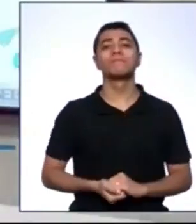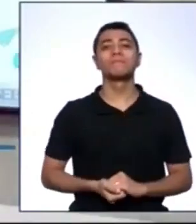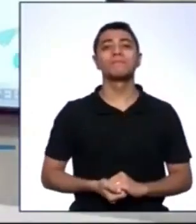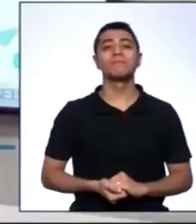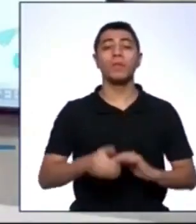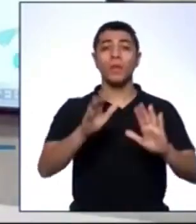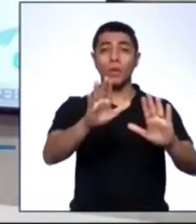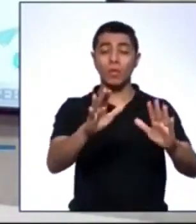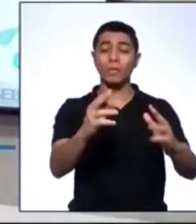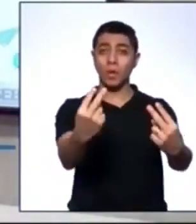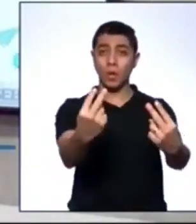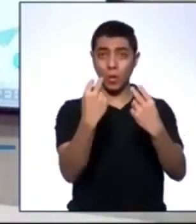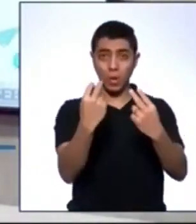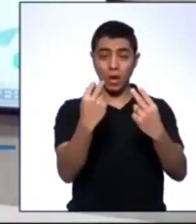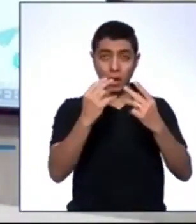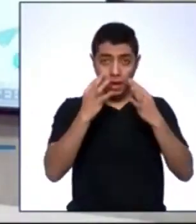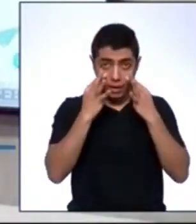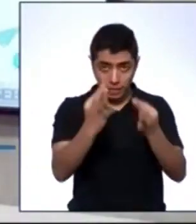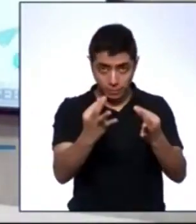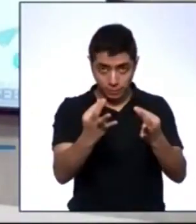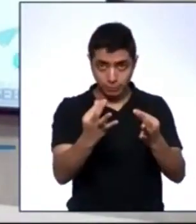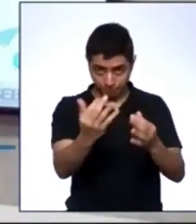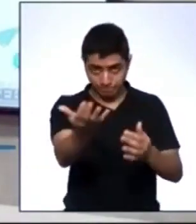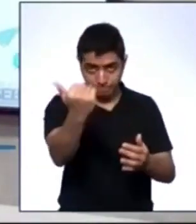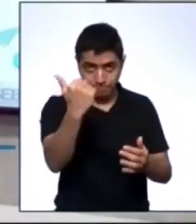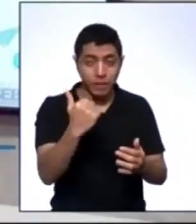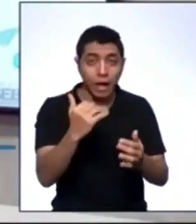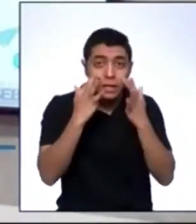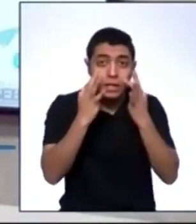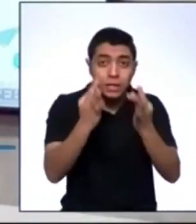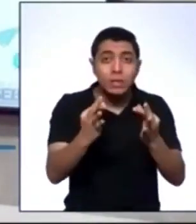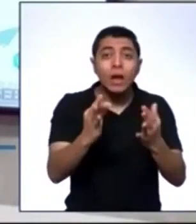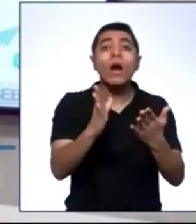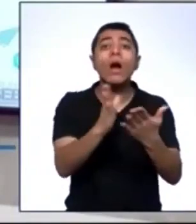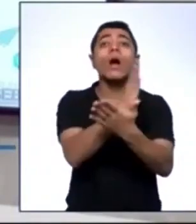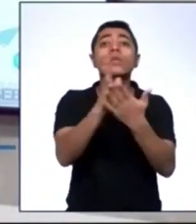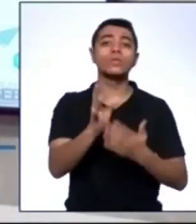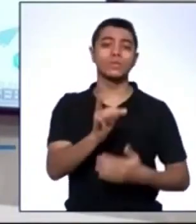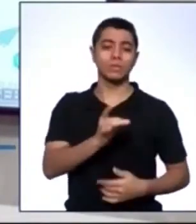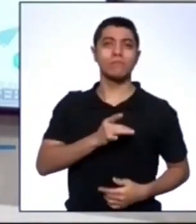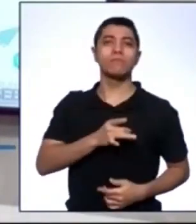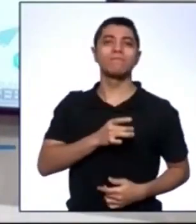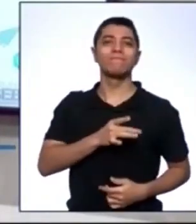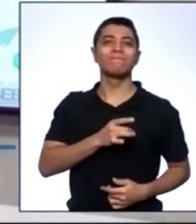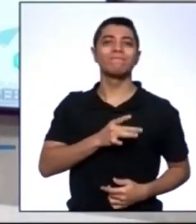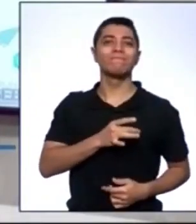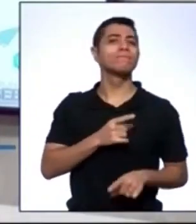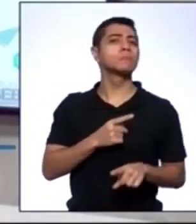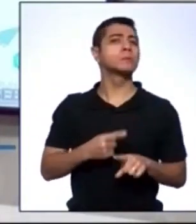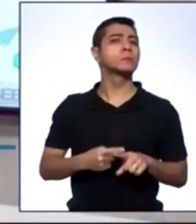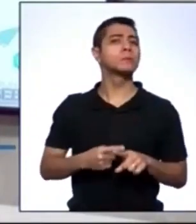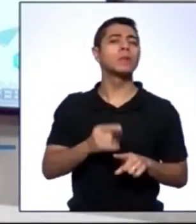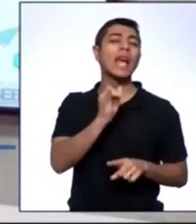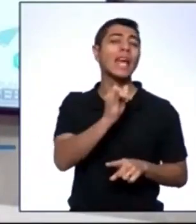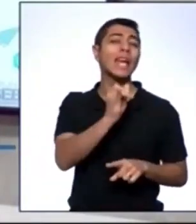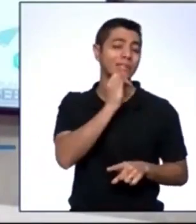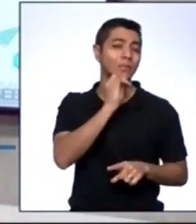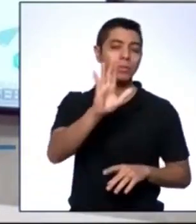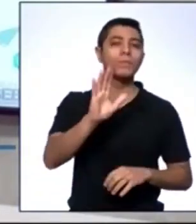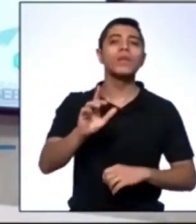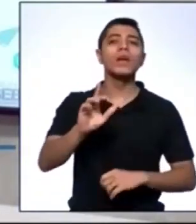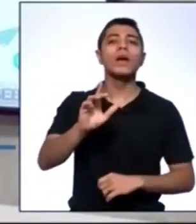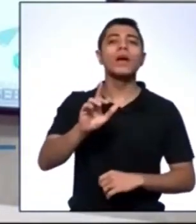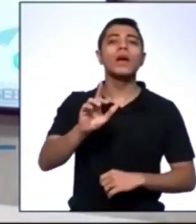Companheiro, medos que se tem. Será que aquele DNA, por exemplo, de uma bactéria